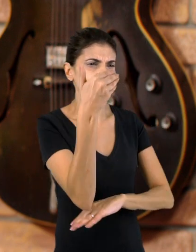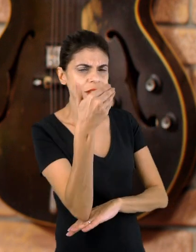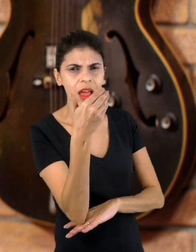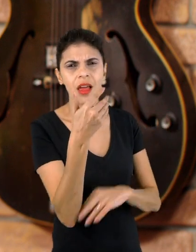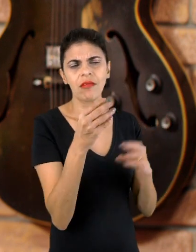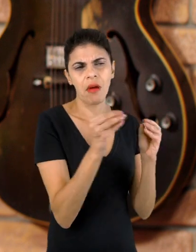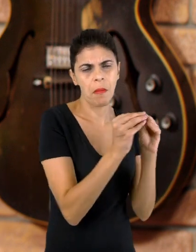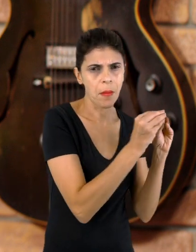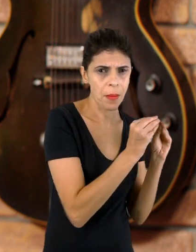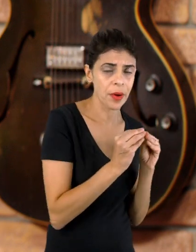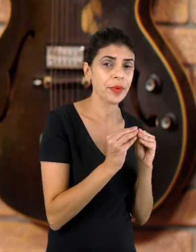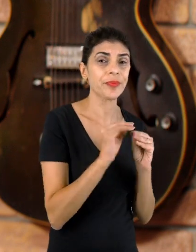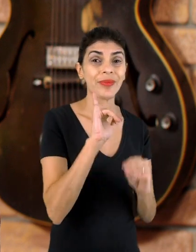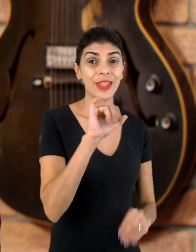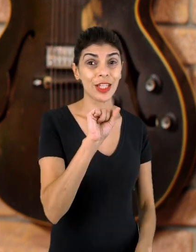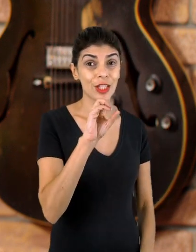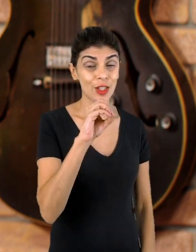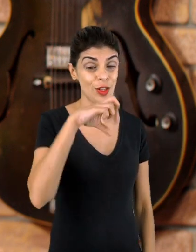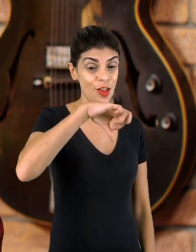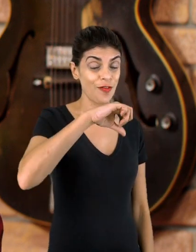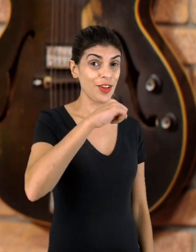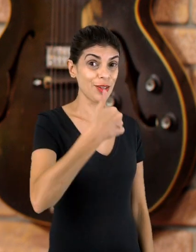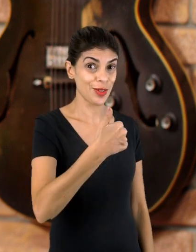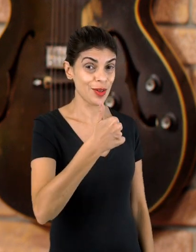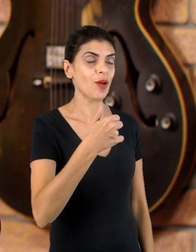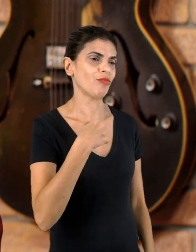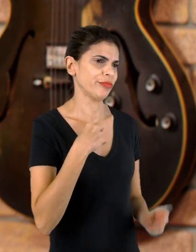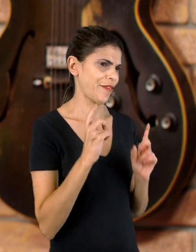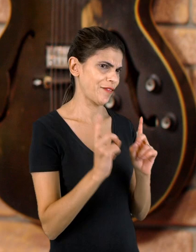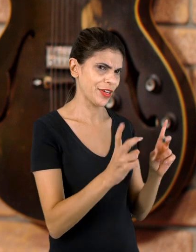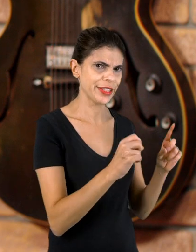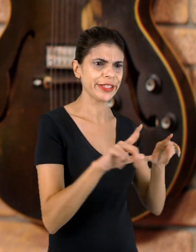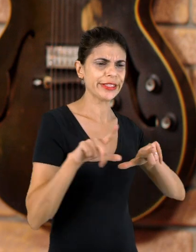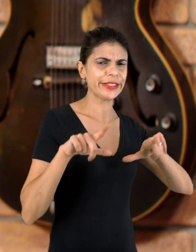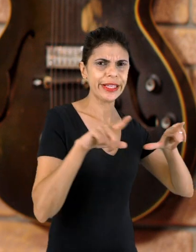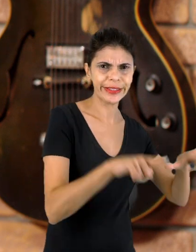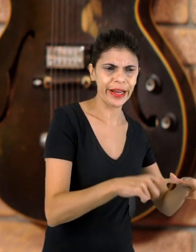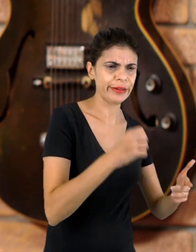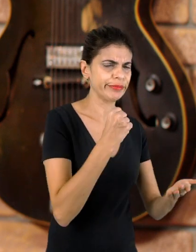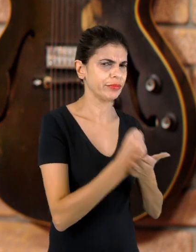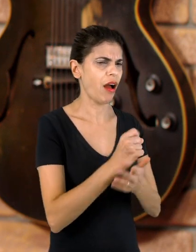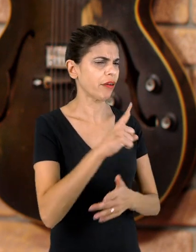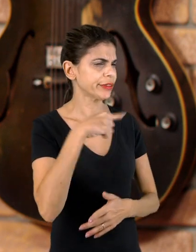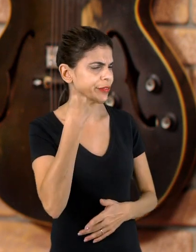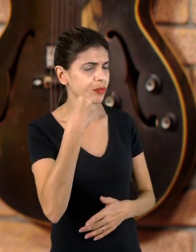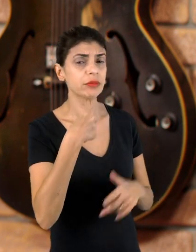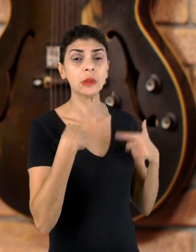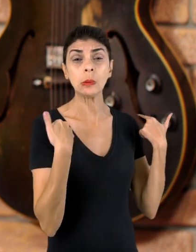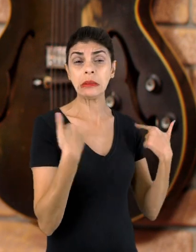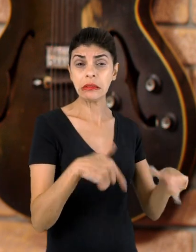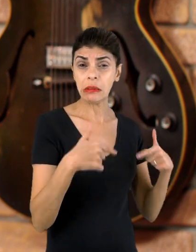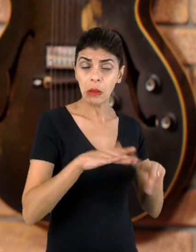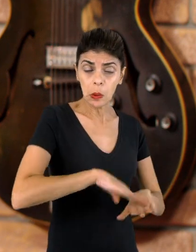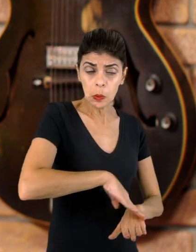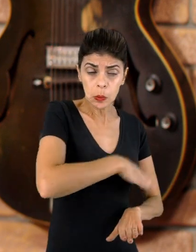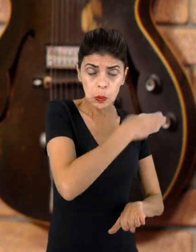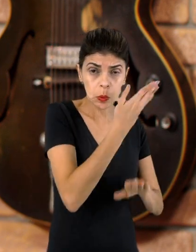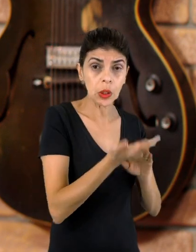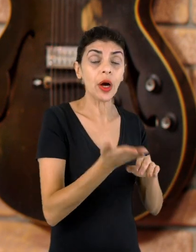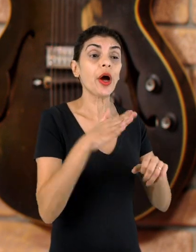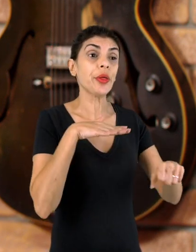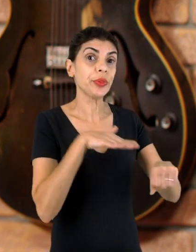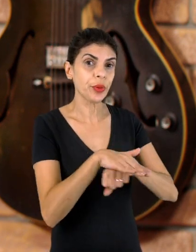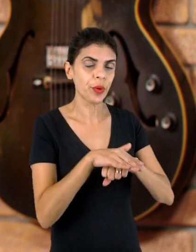hotelaria, até ISO 9001 eu vendi, sabe? Coisas do gênero, certificado, escritório de advocacia. Eu trabalhava, aí depois eu ia